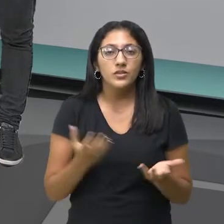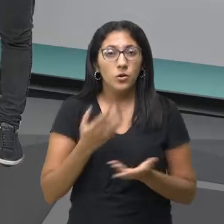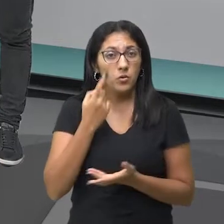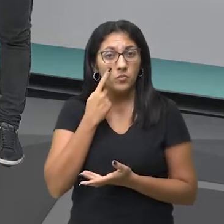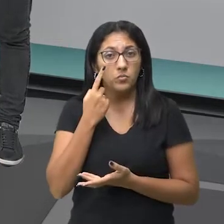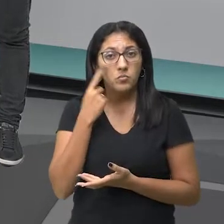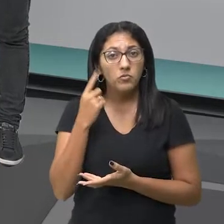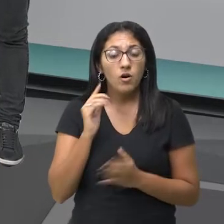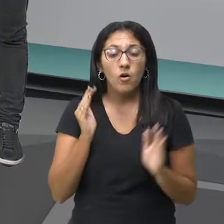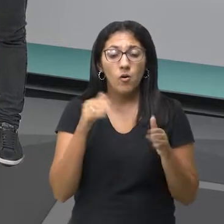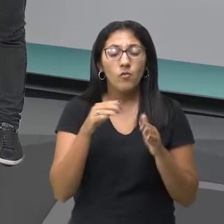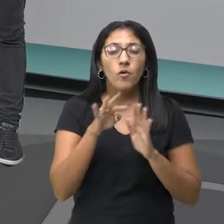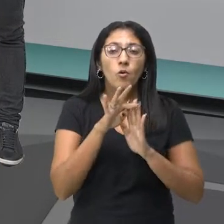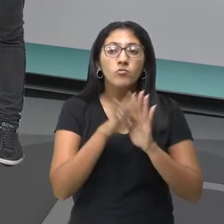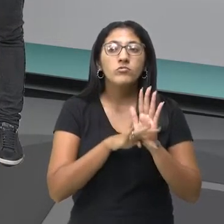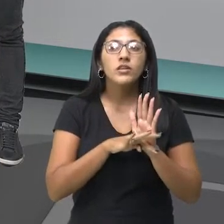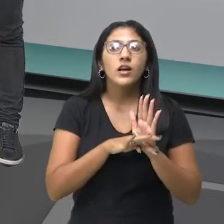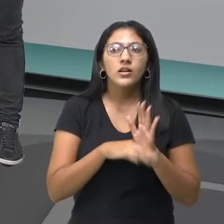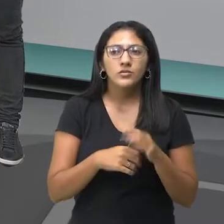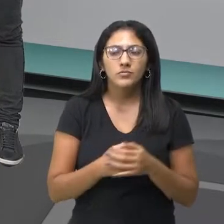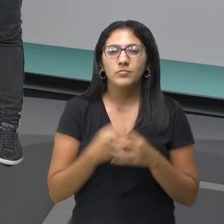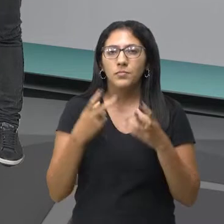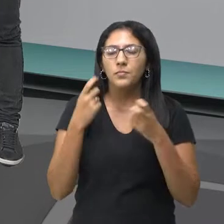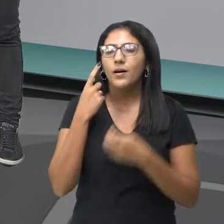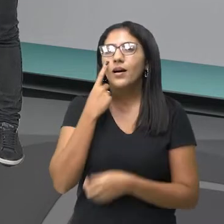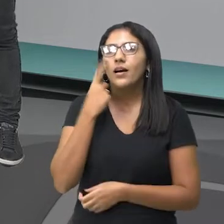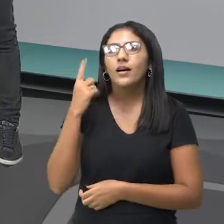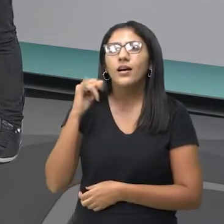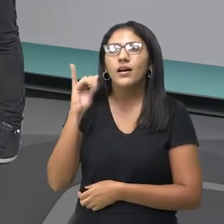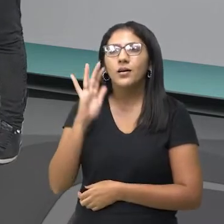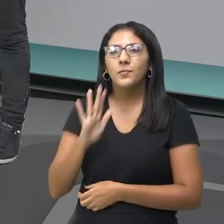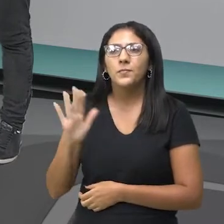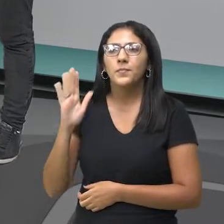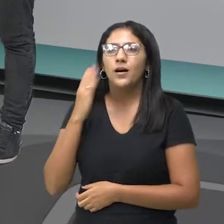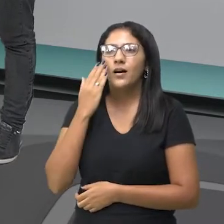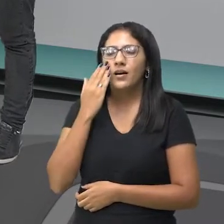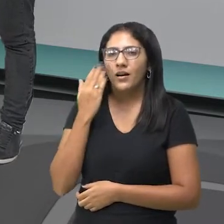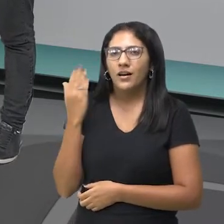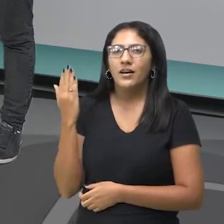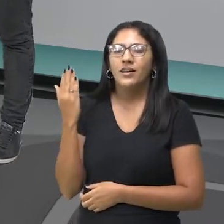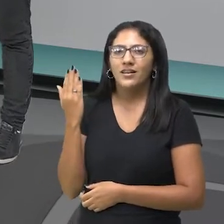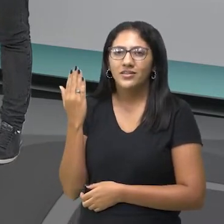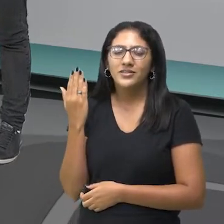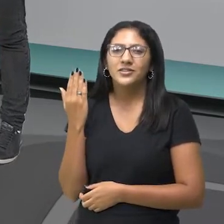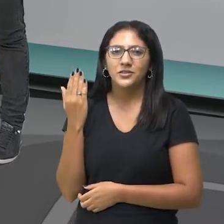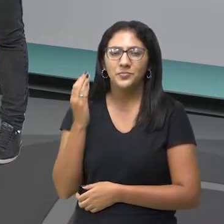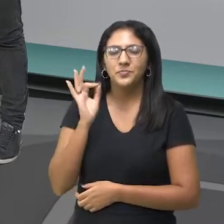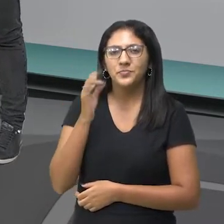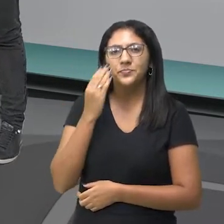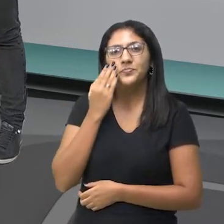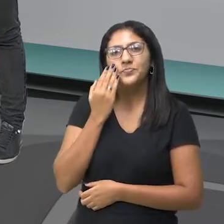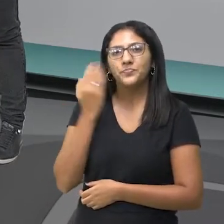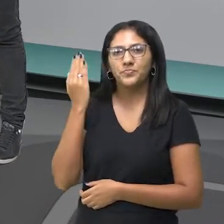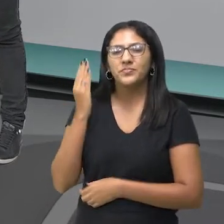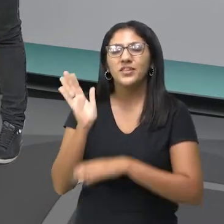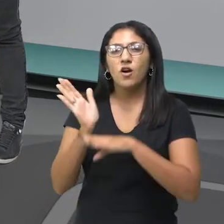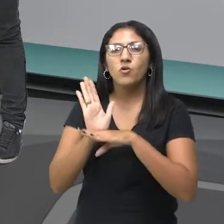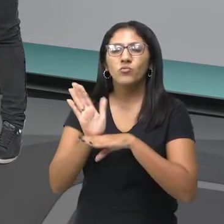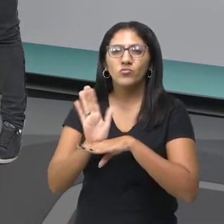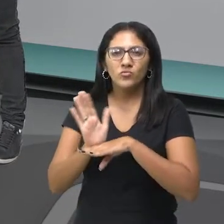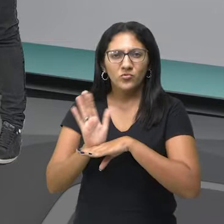nosso texto. Vamos observar. O que aparece logo de início é exatamente aqui essa imagem que você